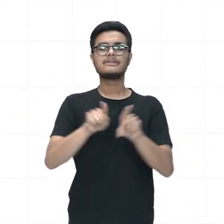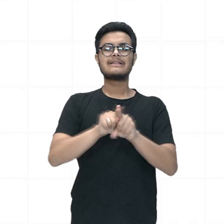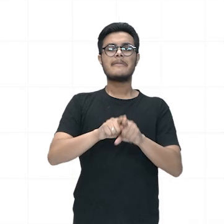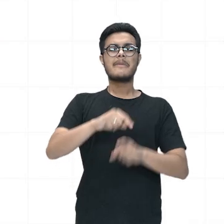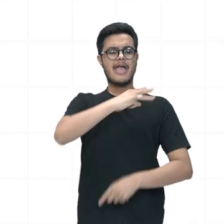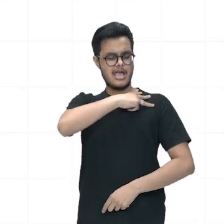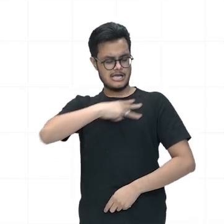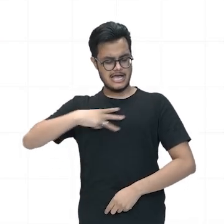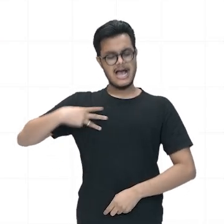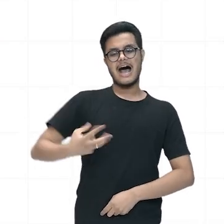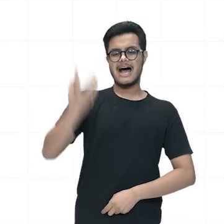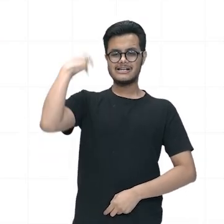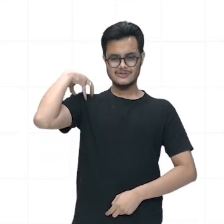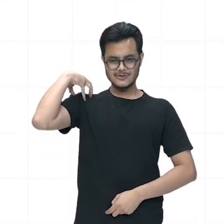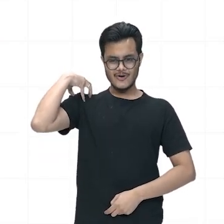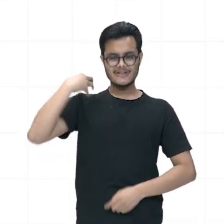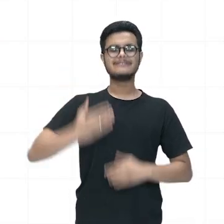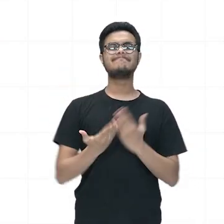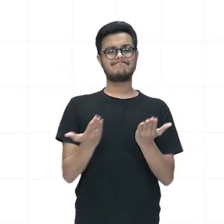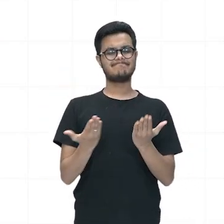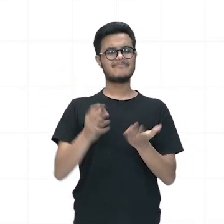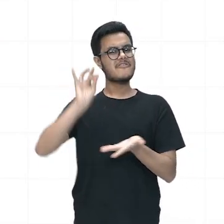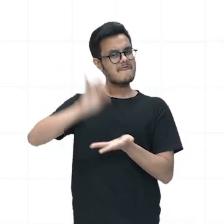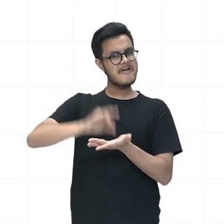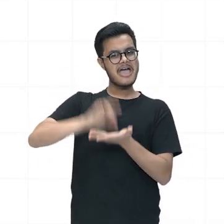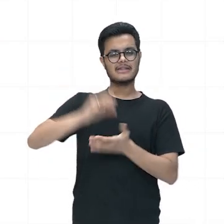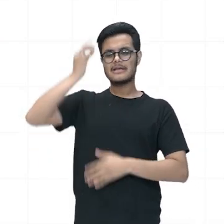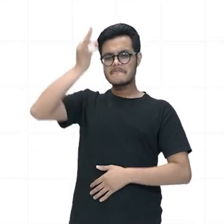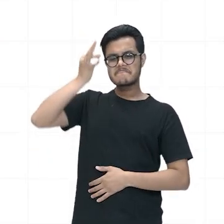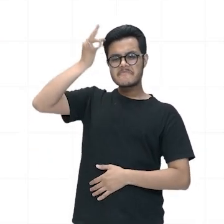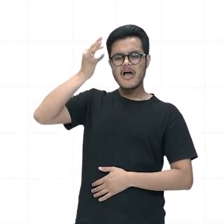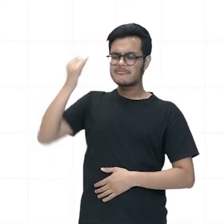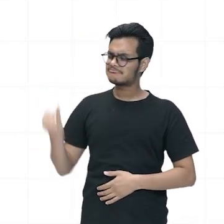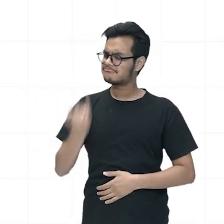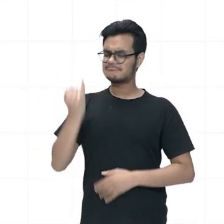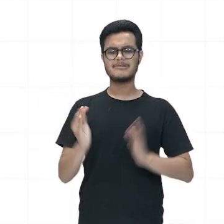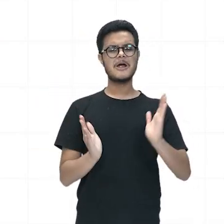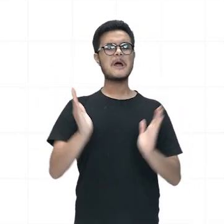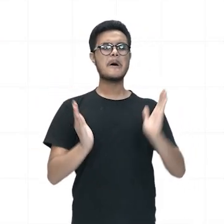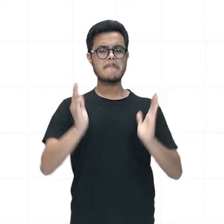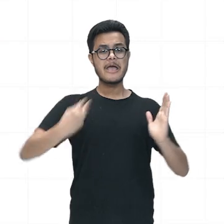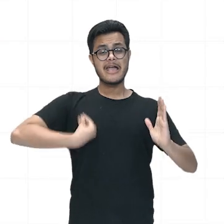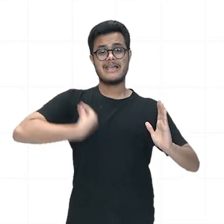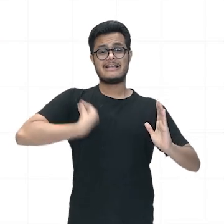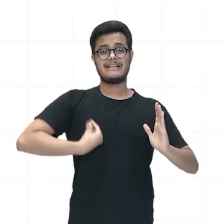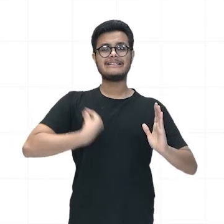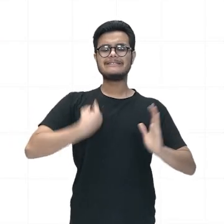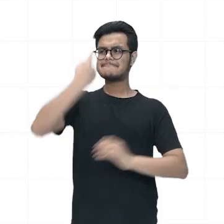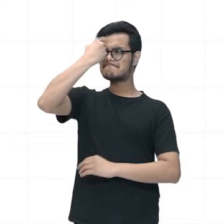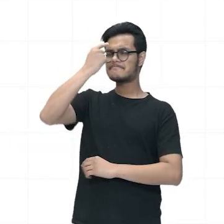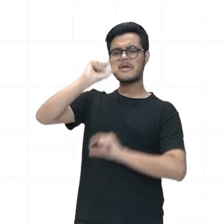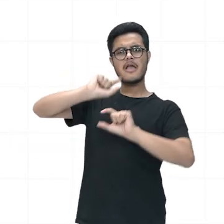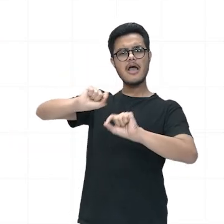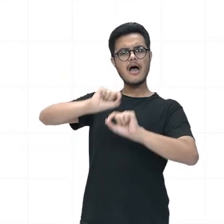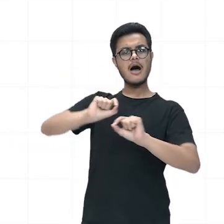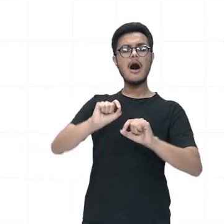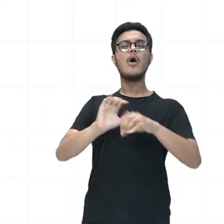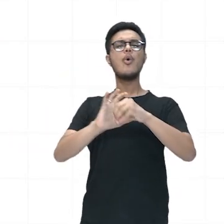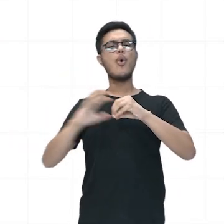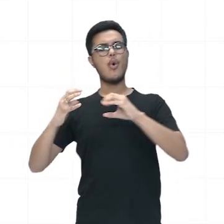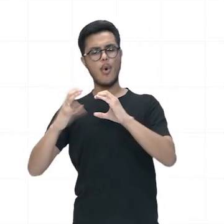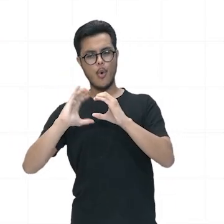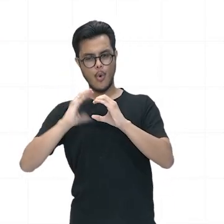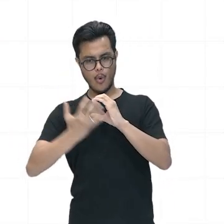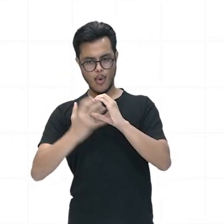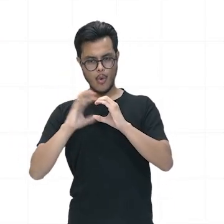e Aristóteles. São eles, então, que vão marcar profundamente, então, o pensamento ocidental,